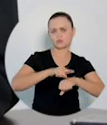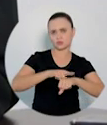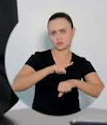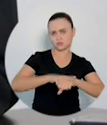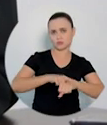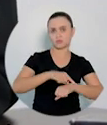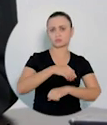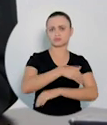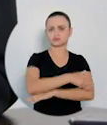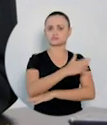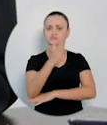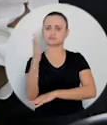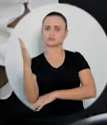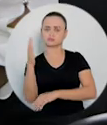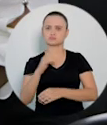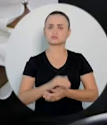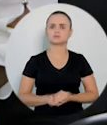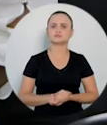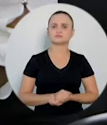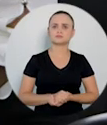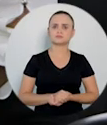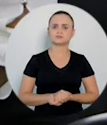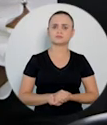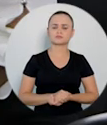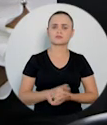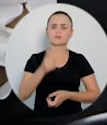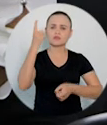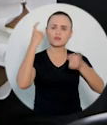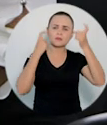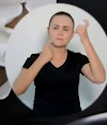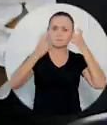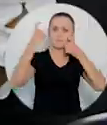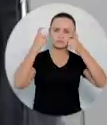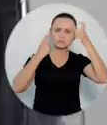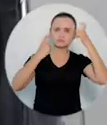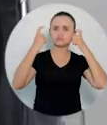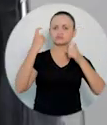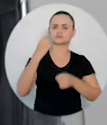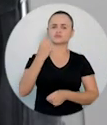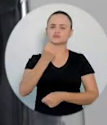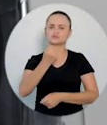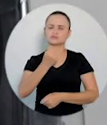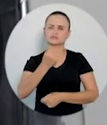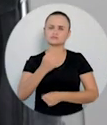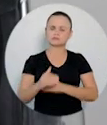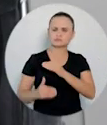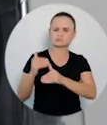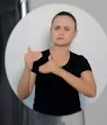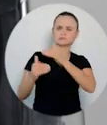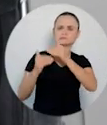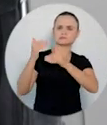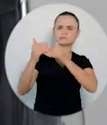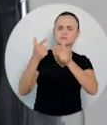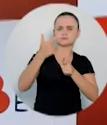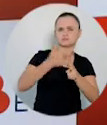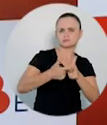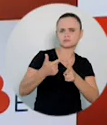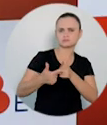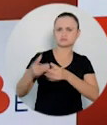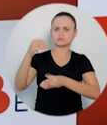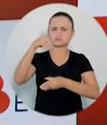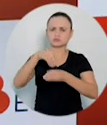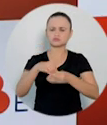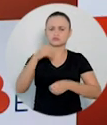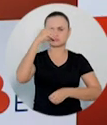Comissão da Mulher da OAB Seccional Tocantins. Na pauta, a preocupação com o crescente número de casos no estado. O